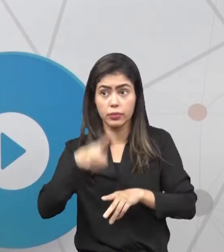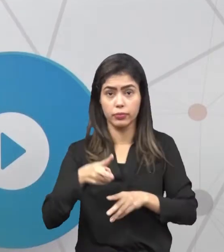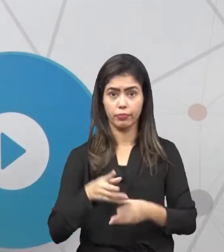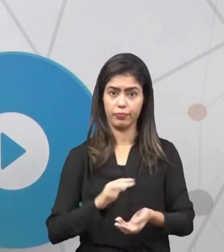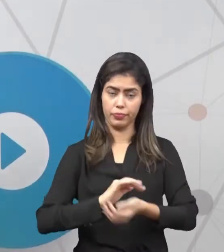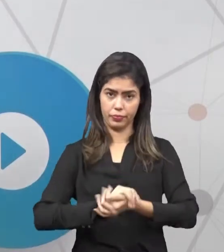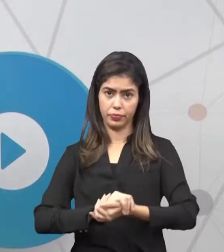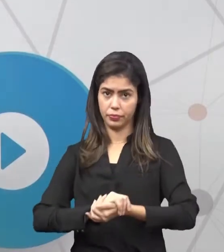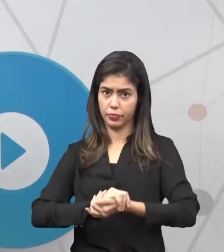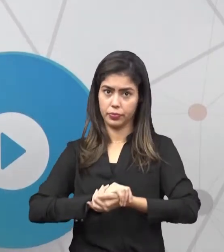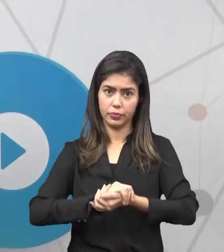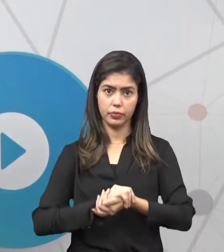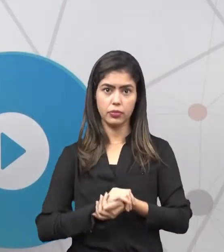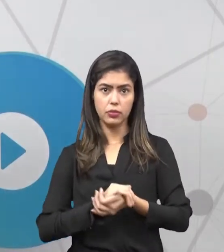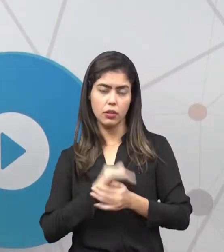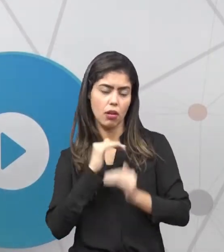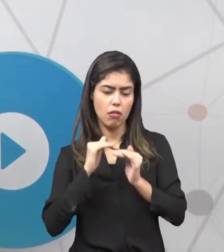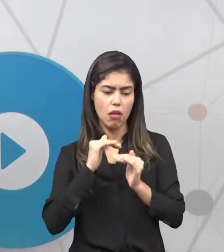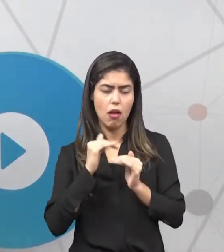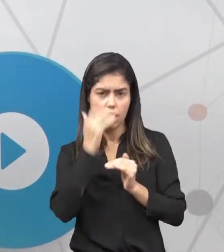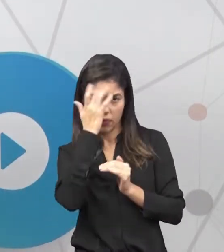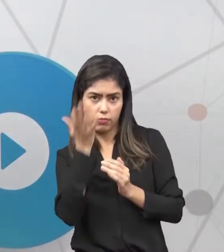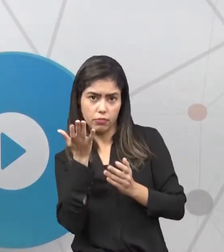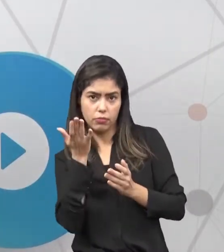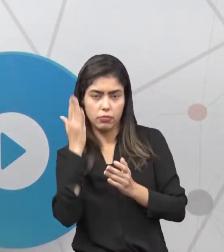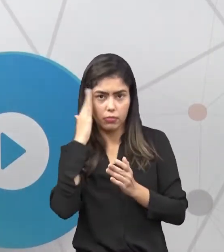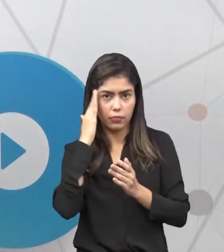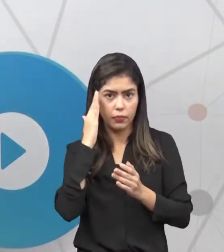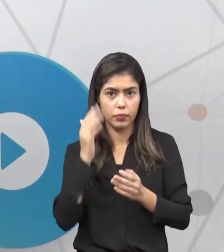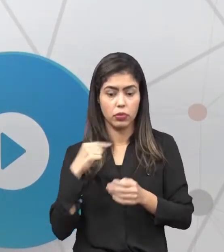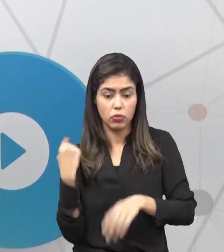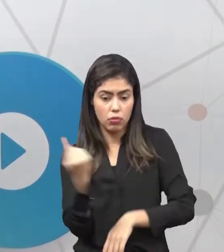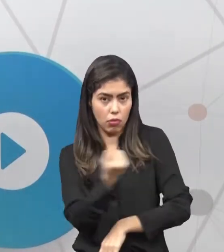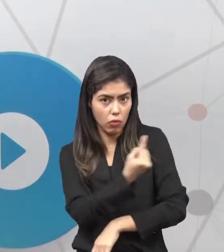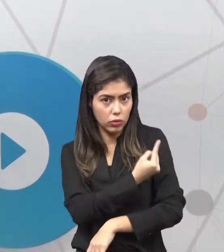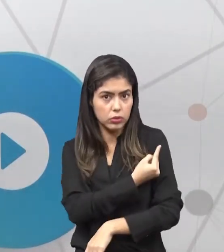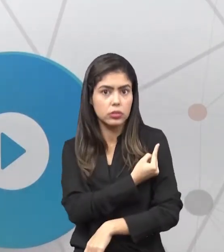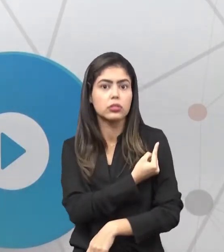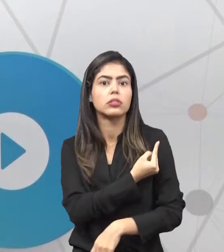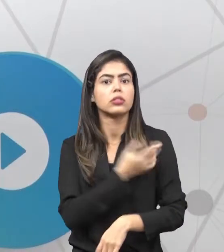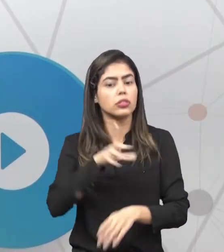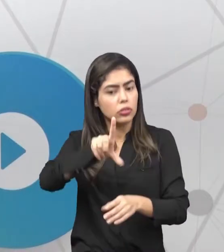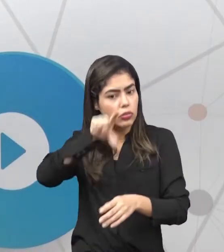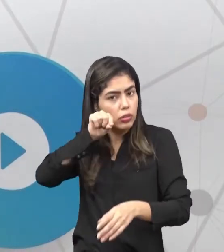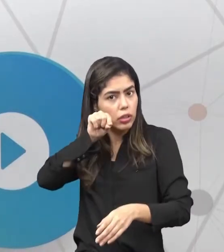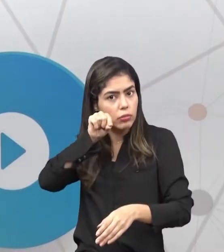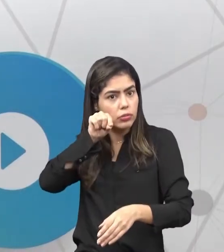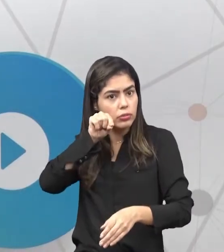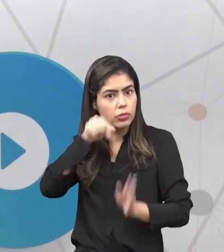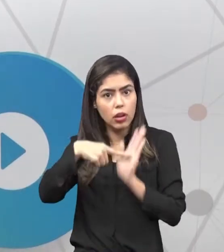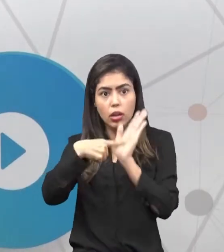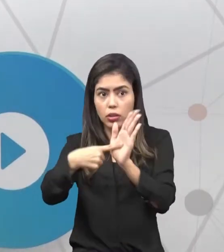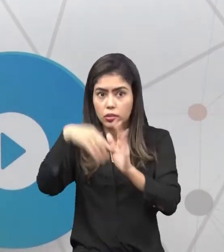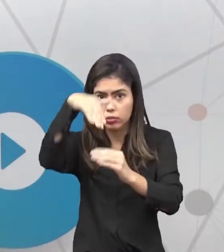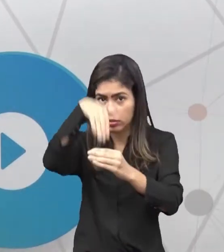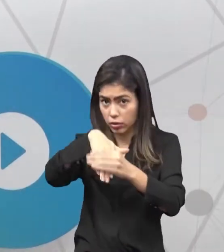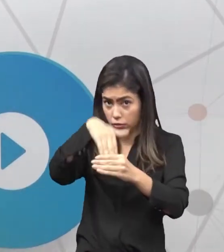olha só uma coisa assim muito sutil. Nós escolhemos os nossos representantes, no